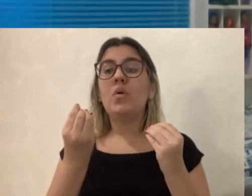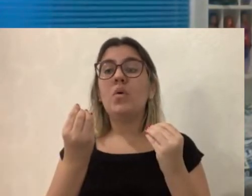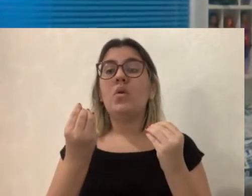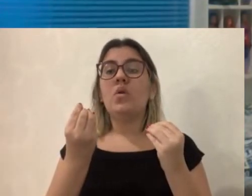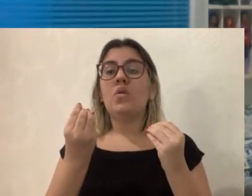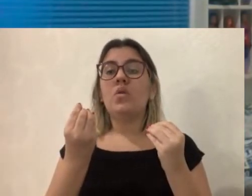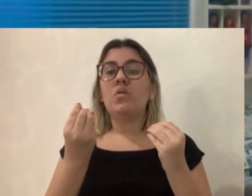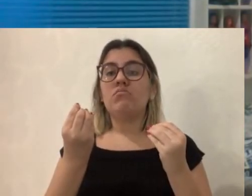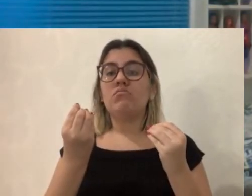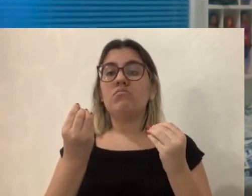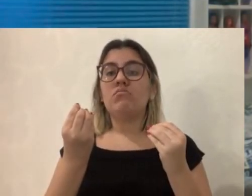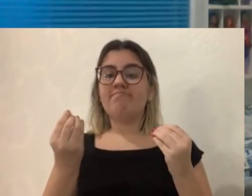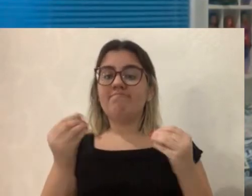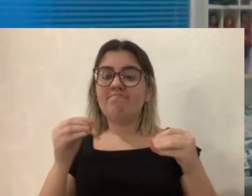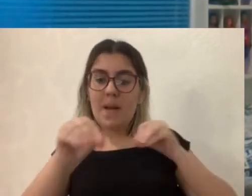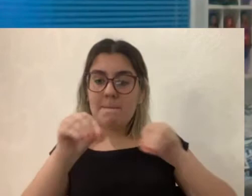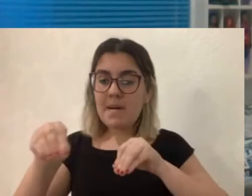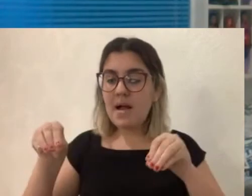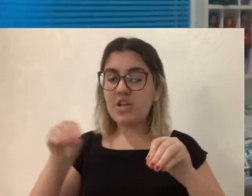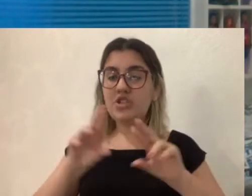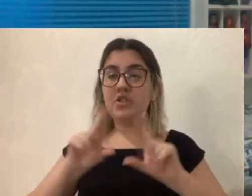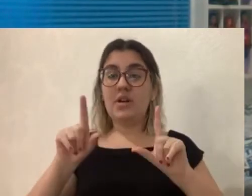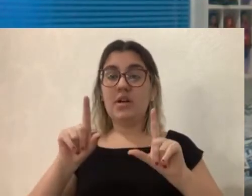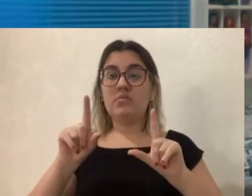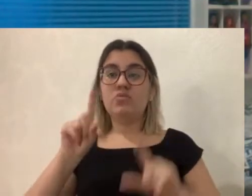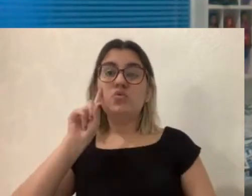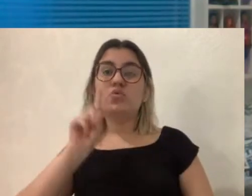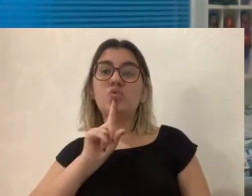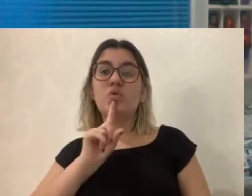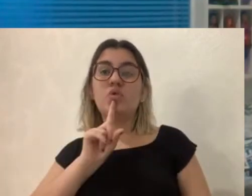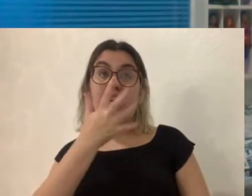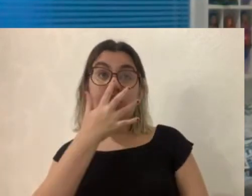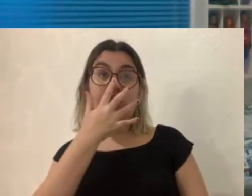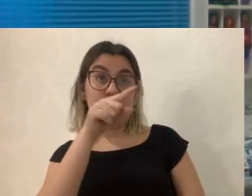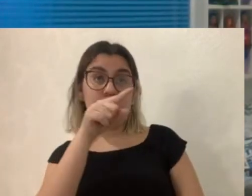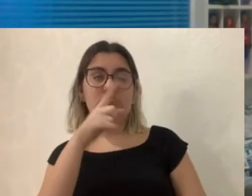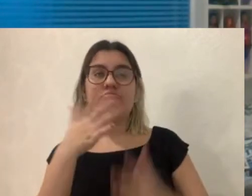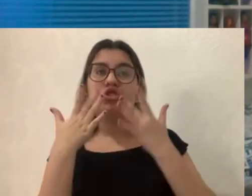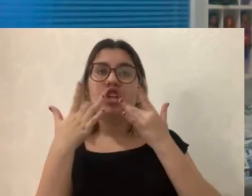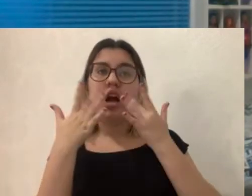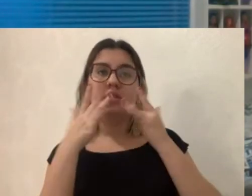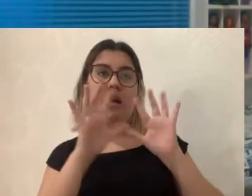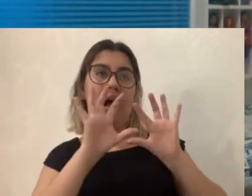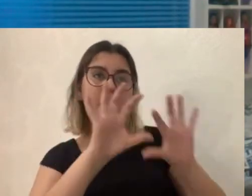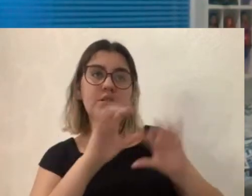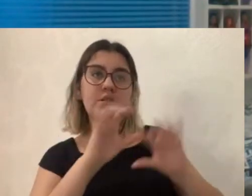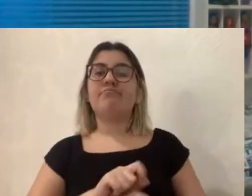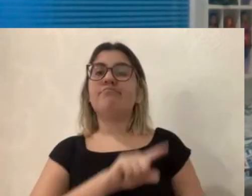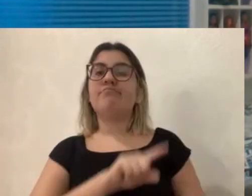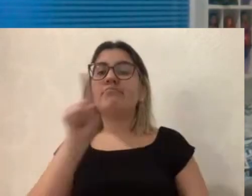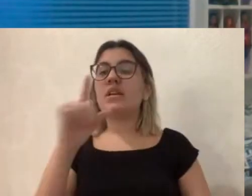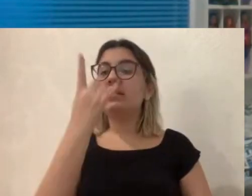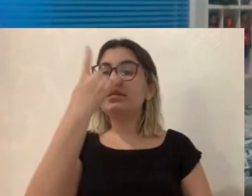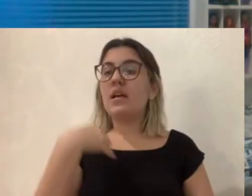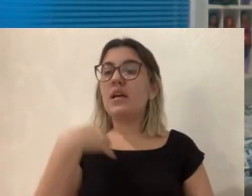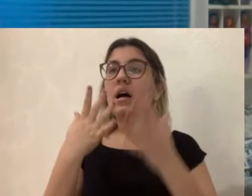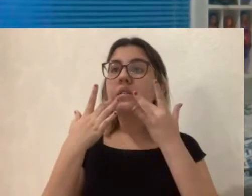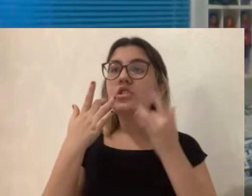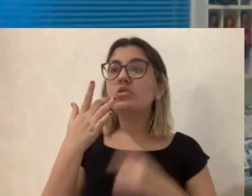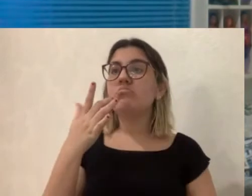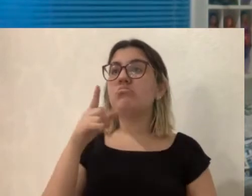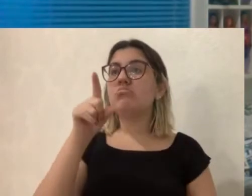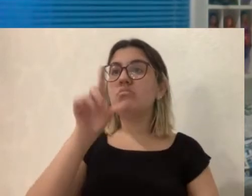O surdo assistiu o Rouxinol e a Rosa e saía de lá com uma peça. O cego assistiu o Rouxinol e a Rosa e saía de lá com outra peça. O vidente e